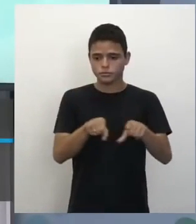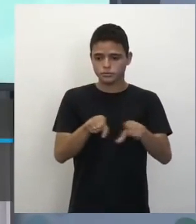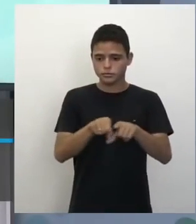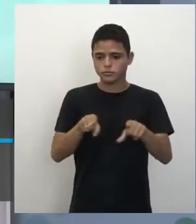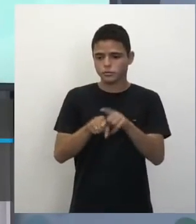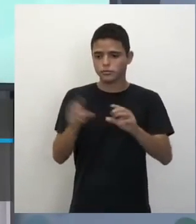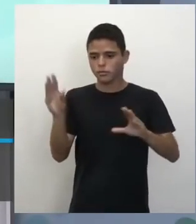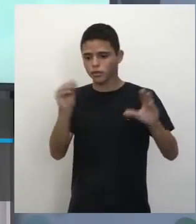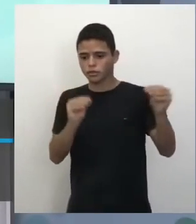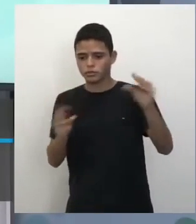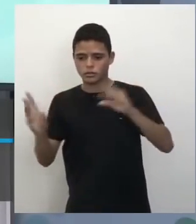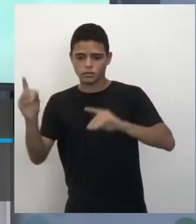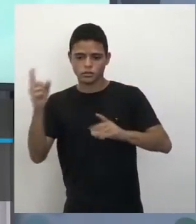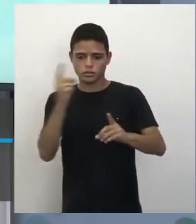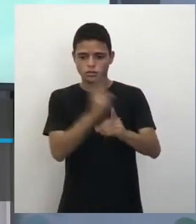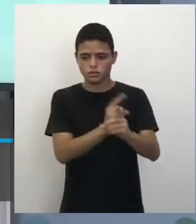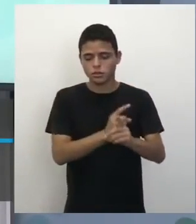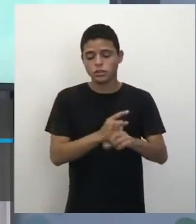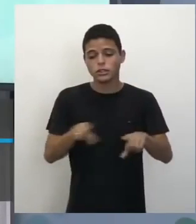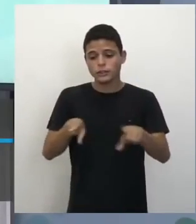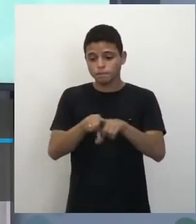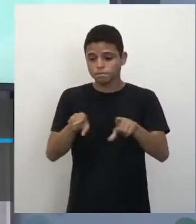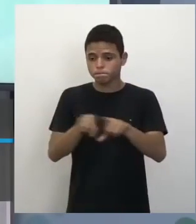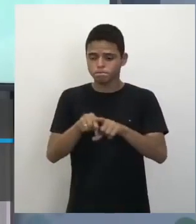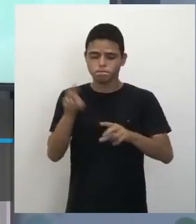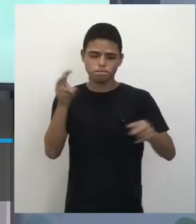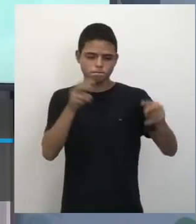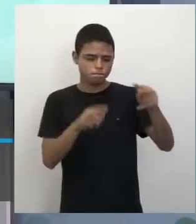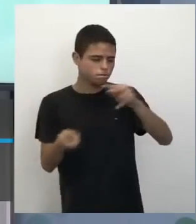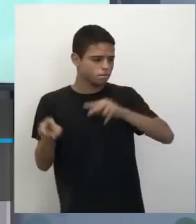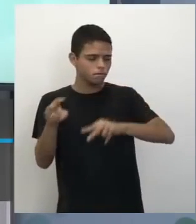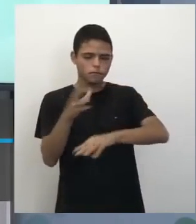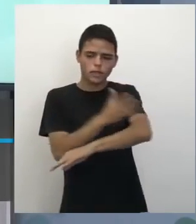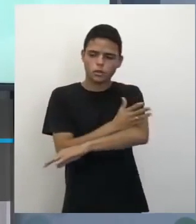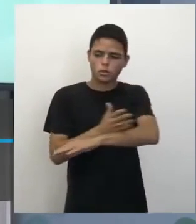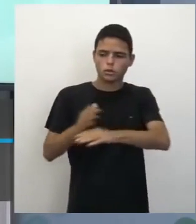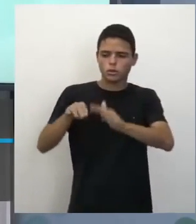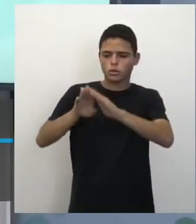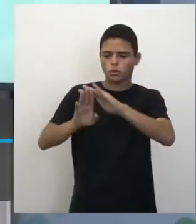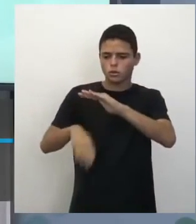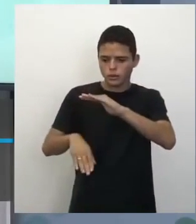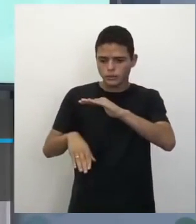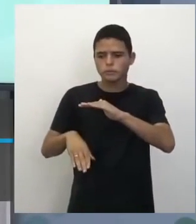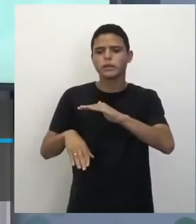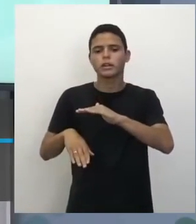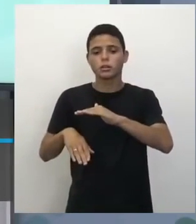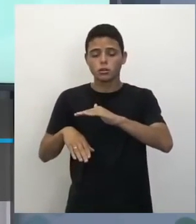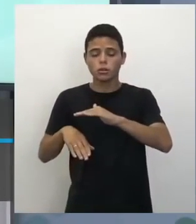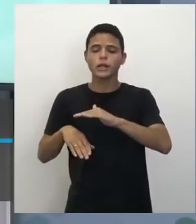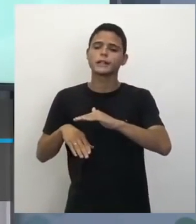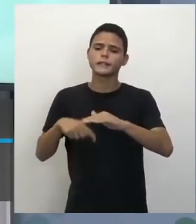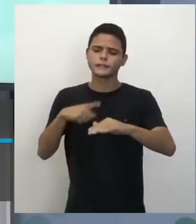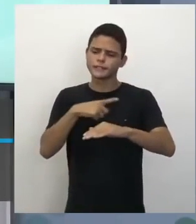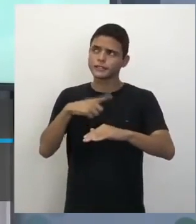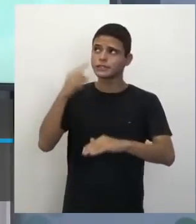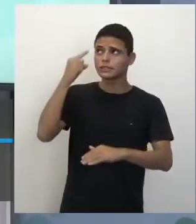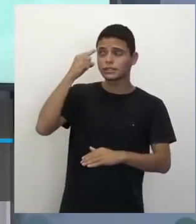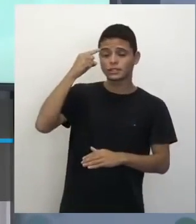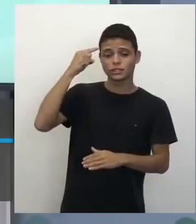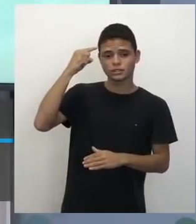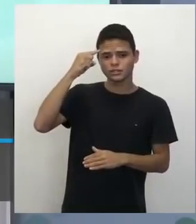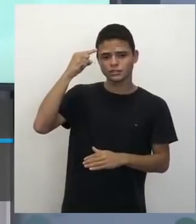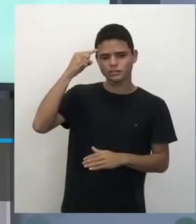espanhóis, ao olhar essas culturas como inferiores, eles têm ali uma mentalidade meio